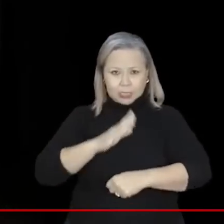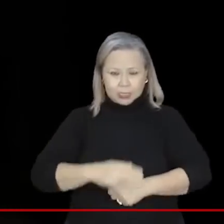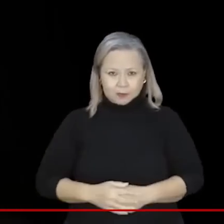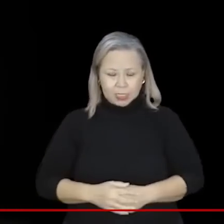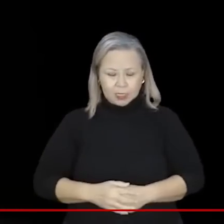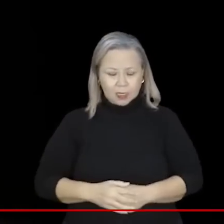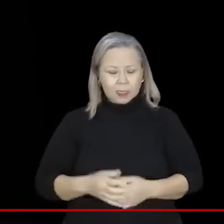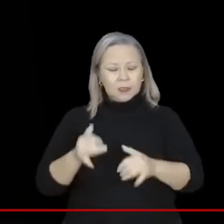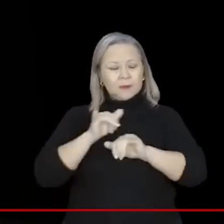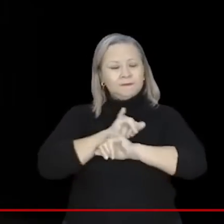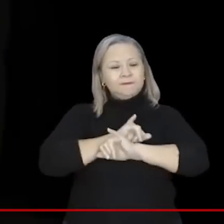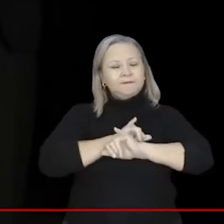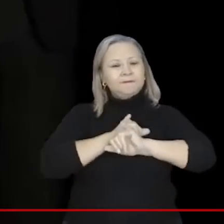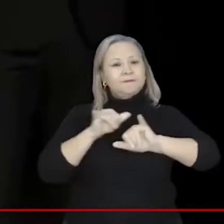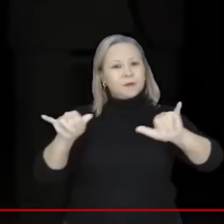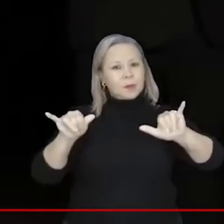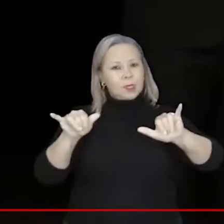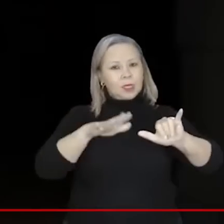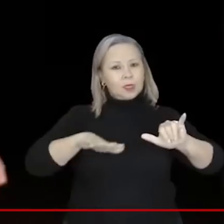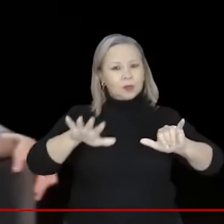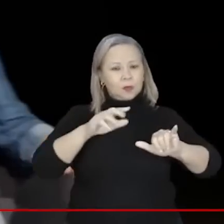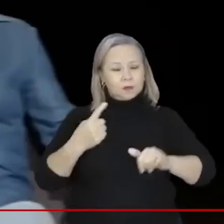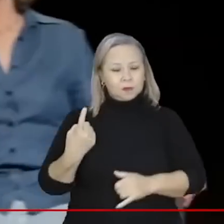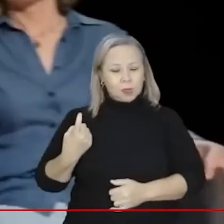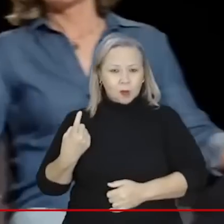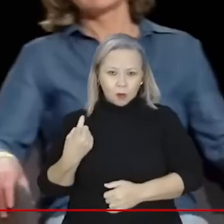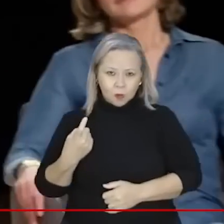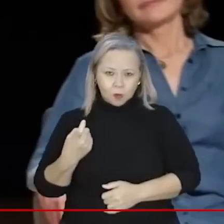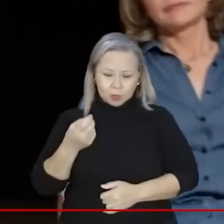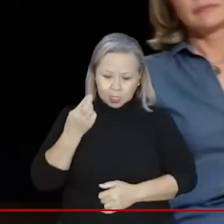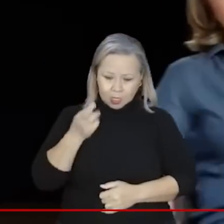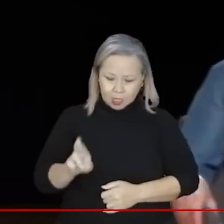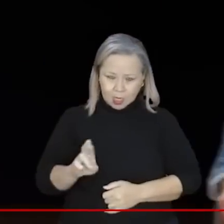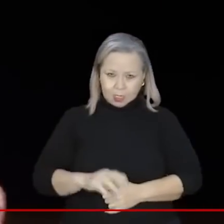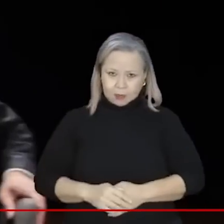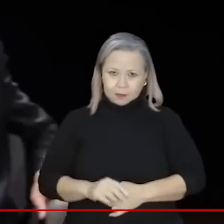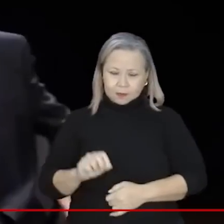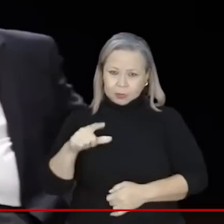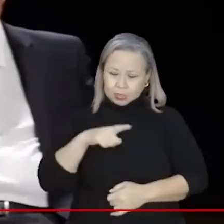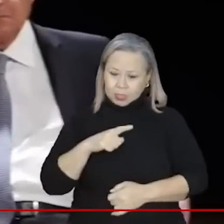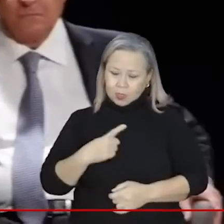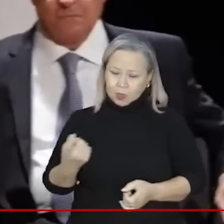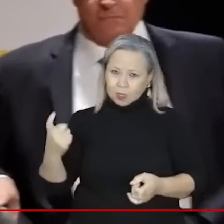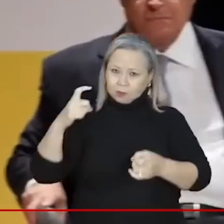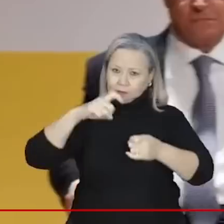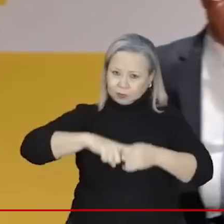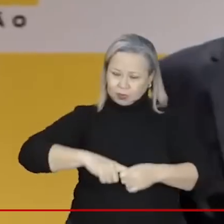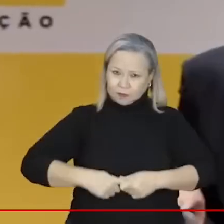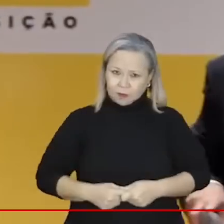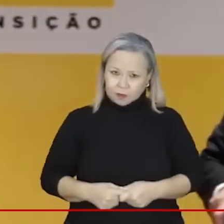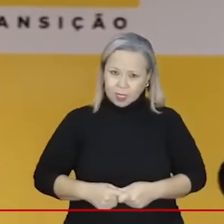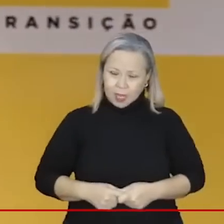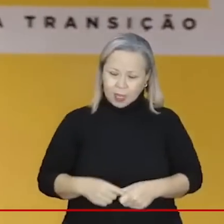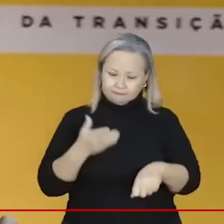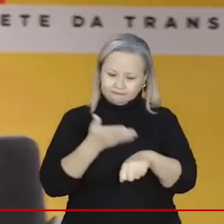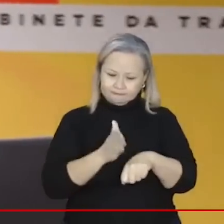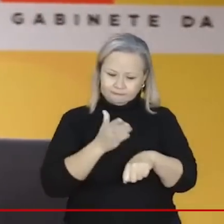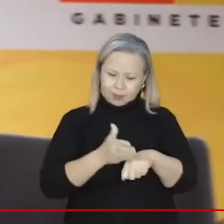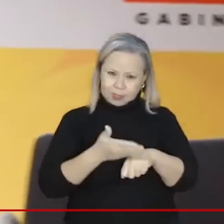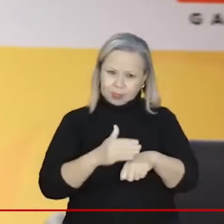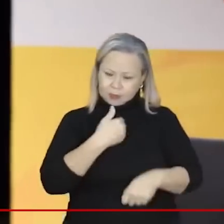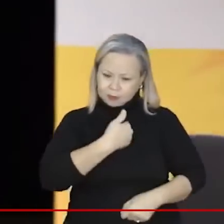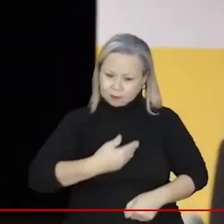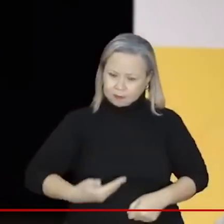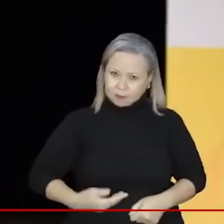dizer para vocês que a única razão que eu tenho de voltar a exercer o cargo de